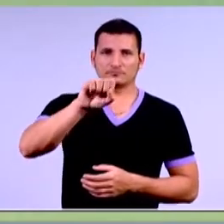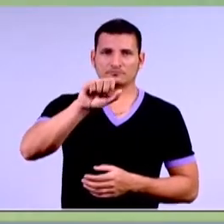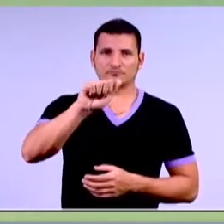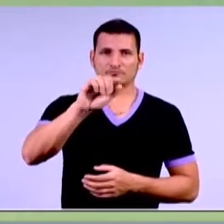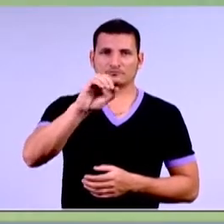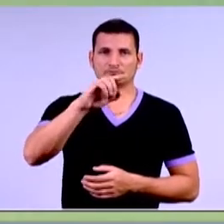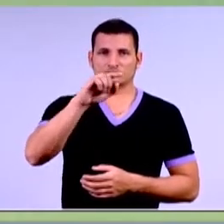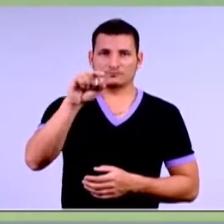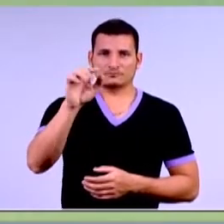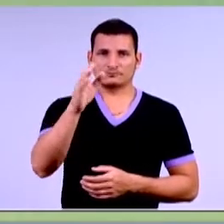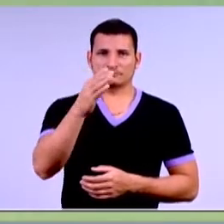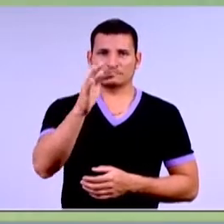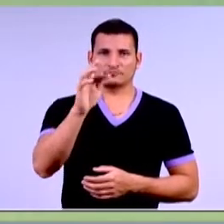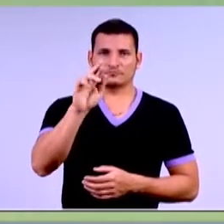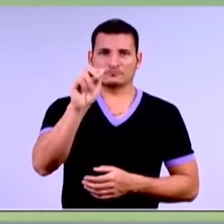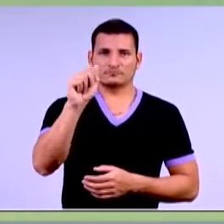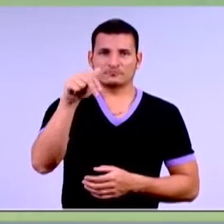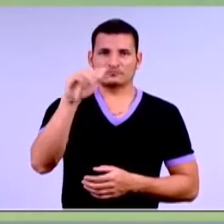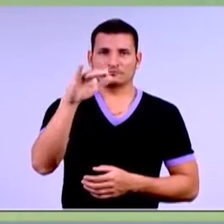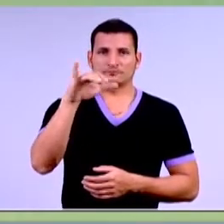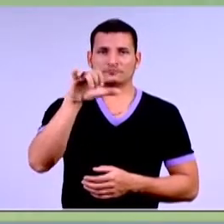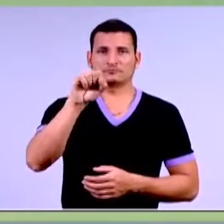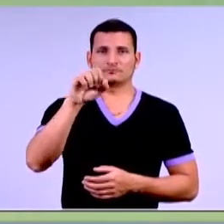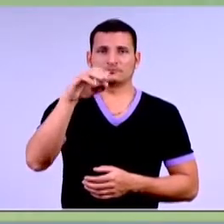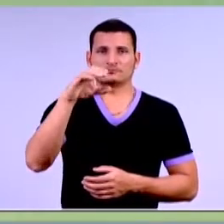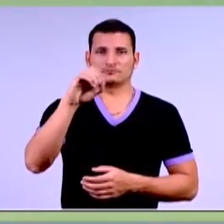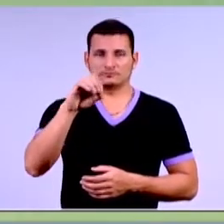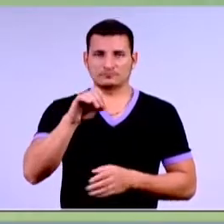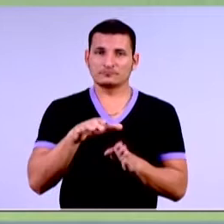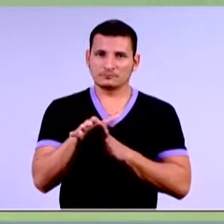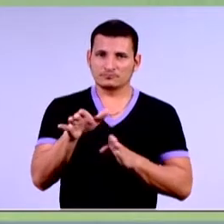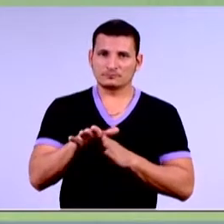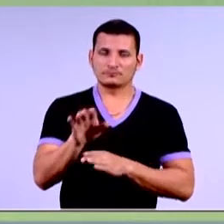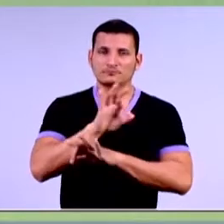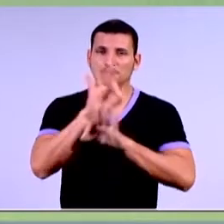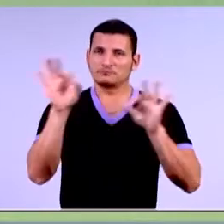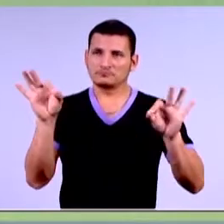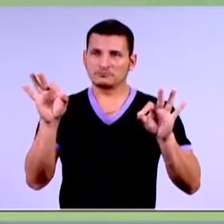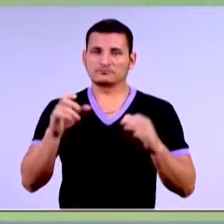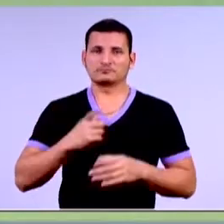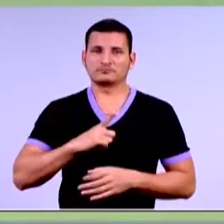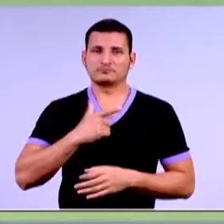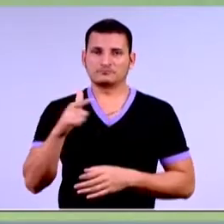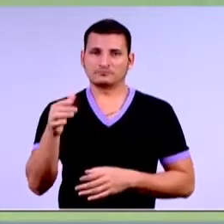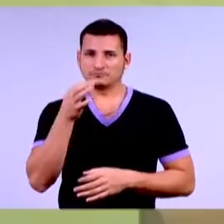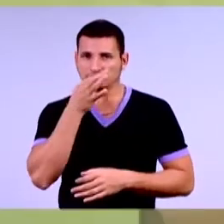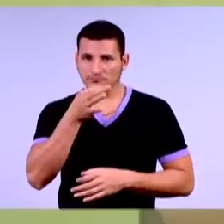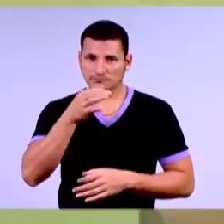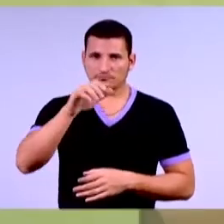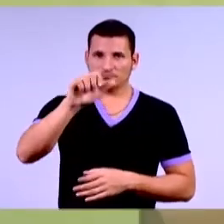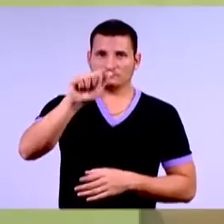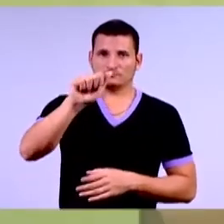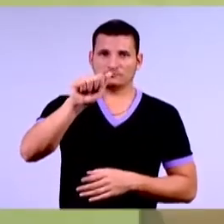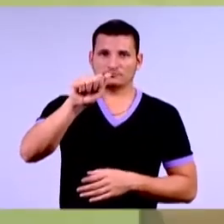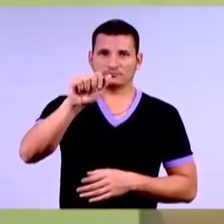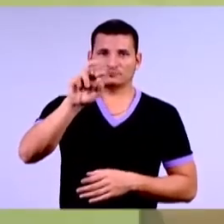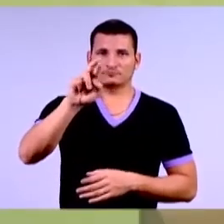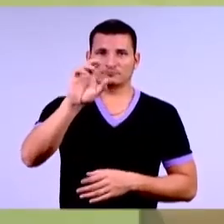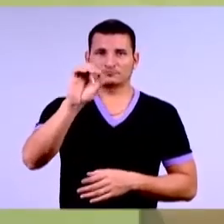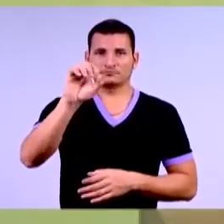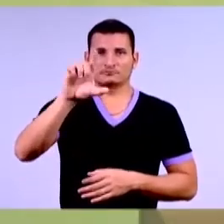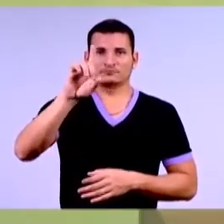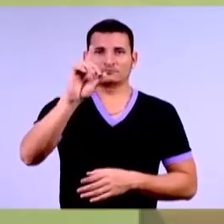santos ela diz a dica excelente até outro comentário do ar ou do duto de cojubim